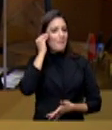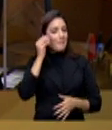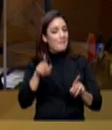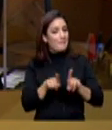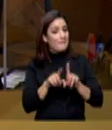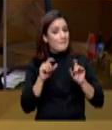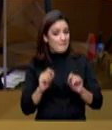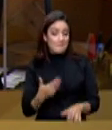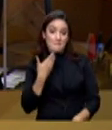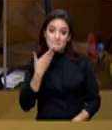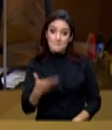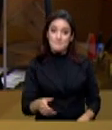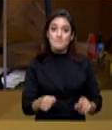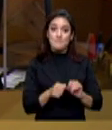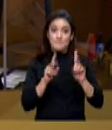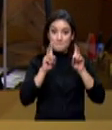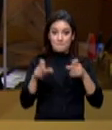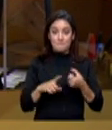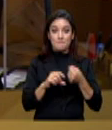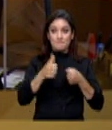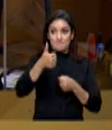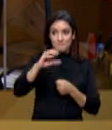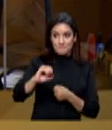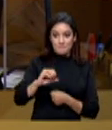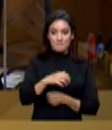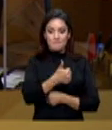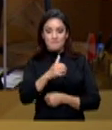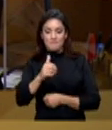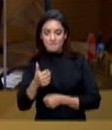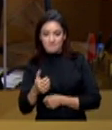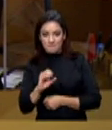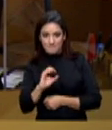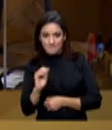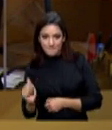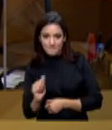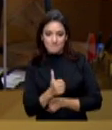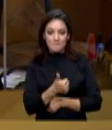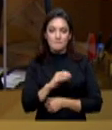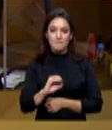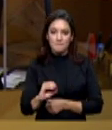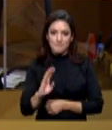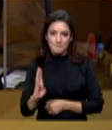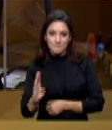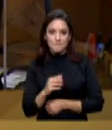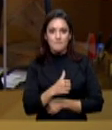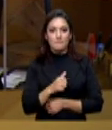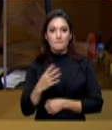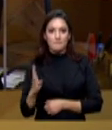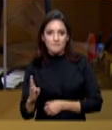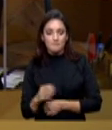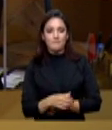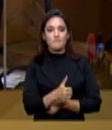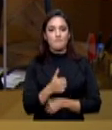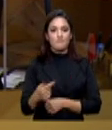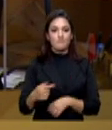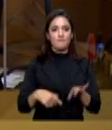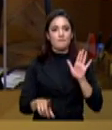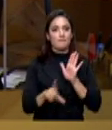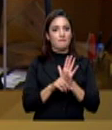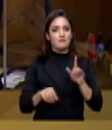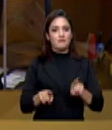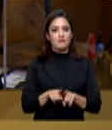os pedidos aduzidos pelas partes quanto aos artigos 1010 a 10 B 11 p e 17 da Lei também não